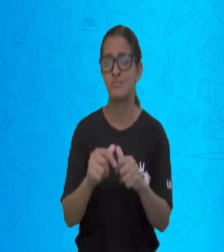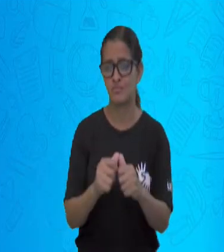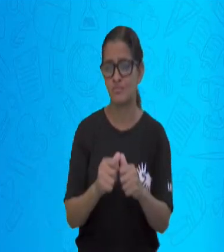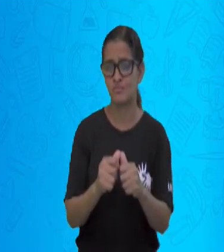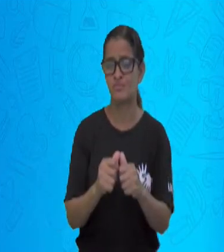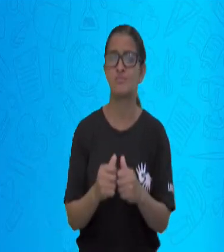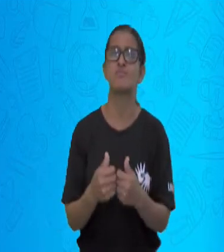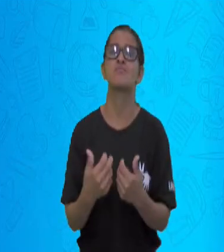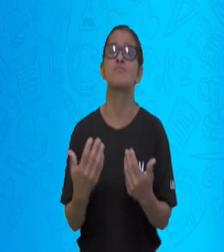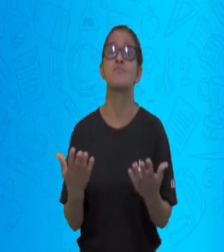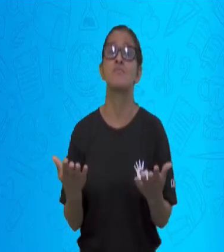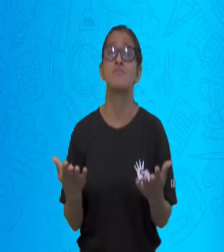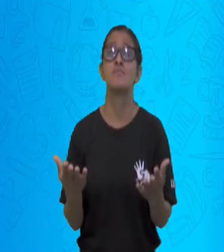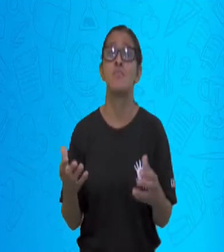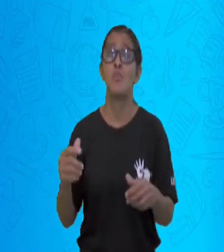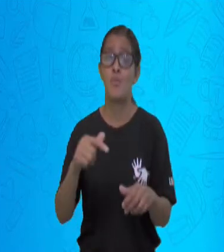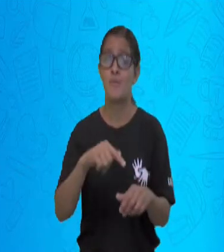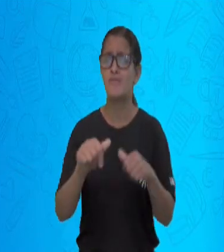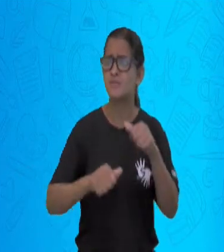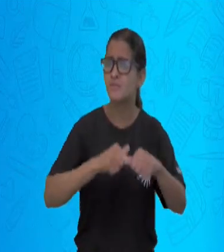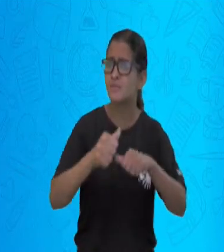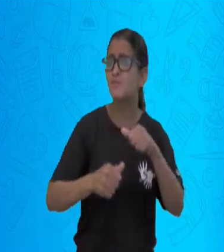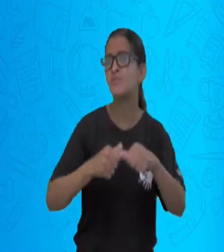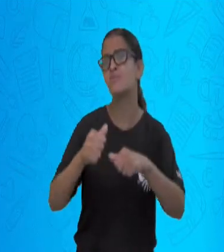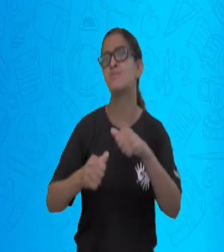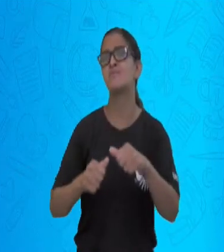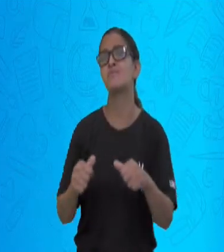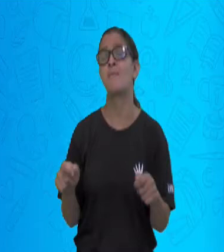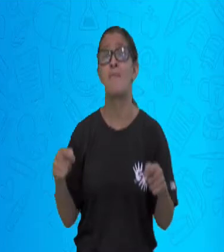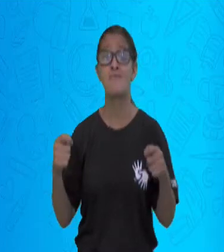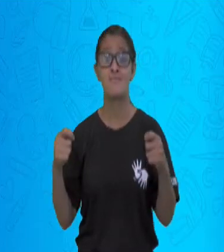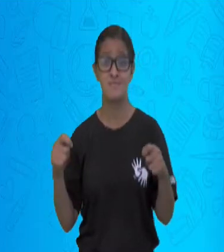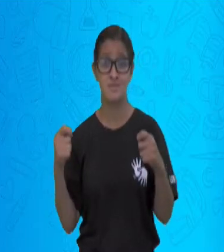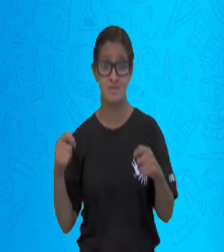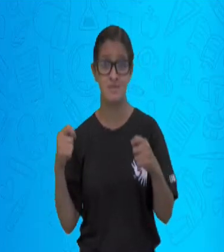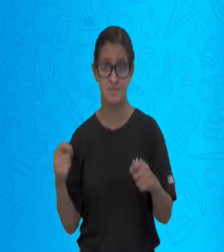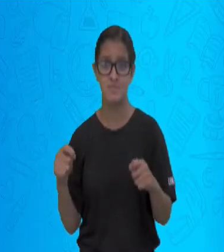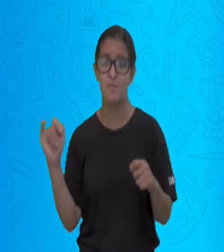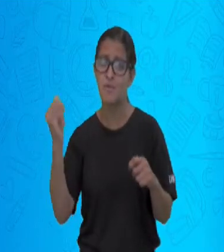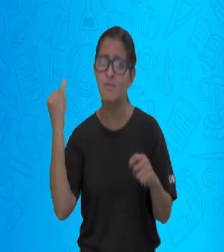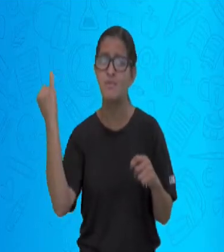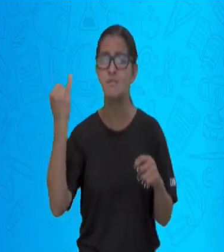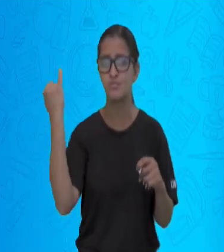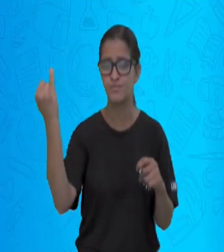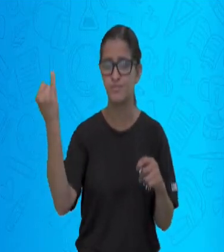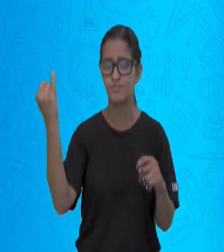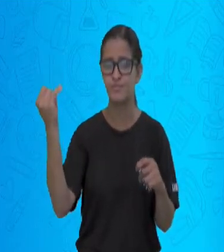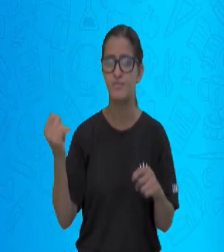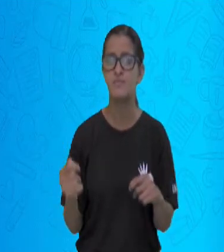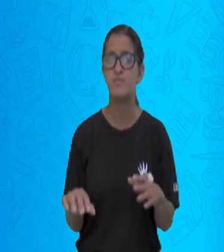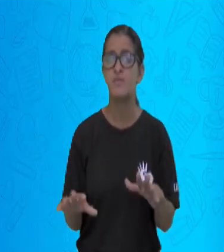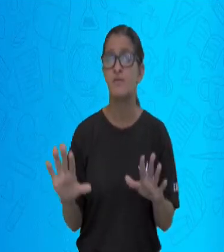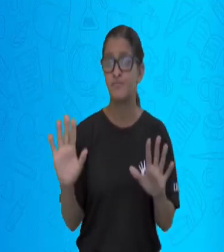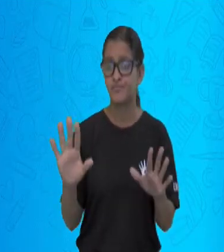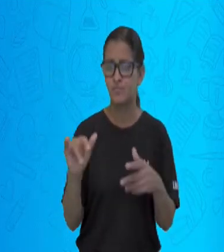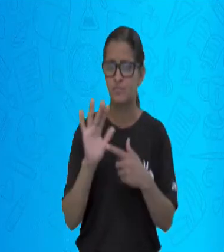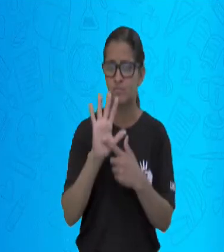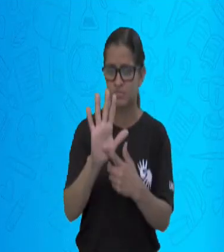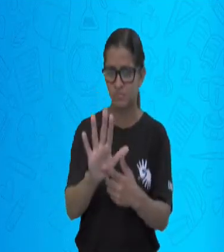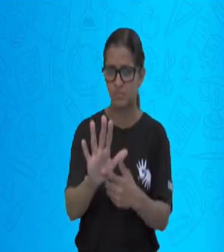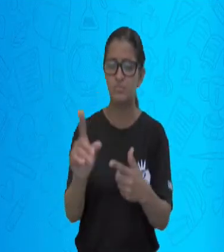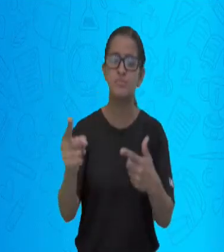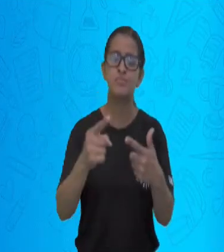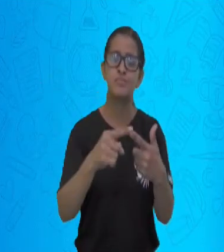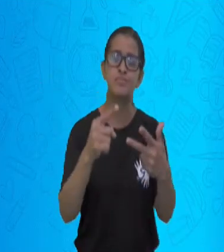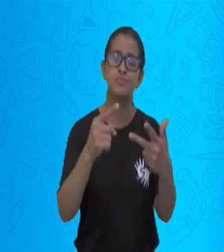abrangência essa questão das mudanças, tá? E eu trouxe agora também dois aspectos que eu acho bastante